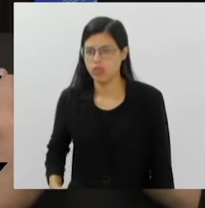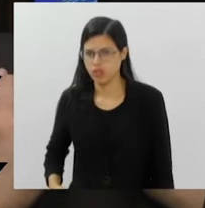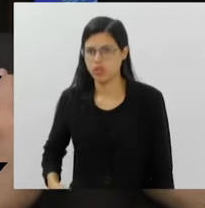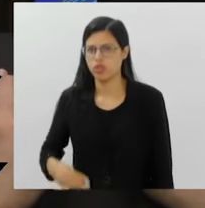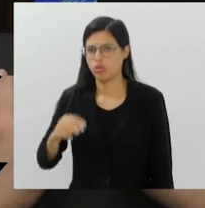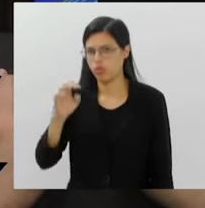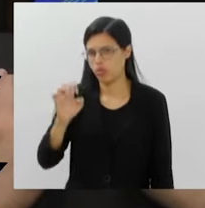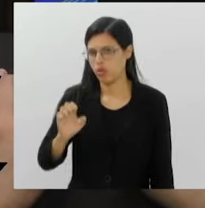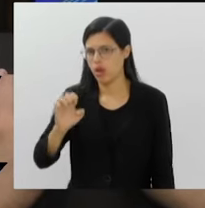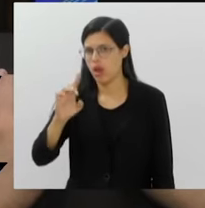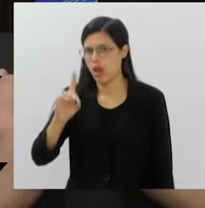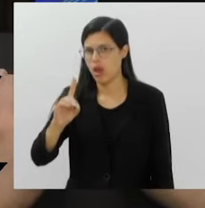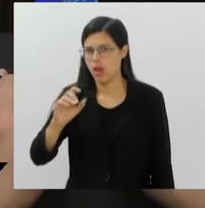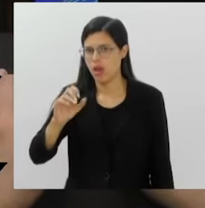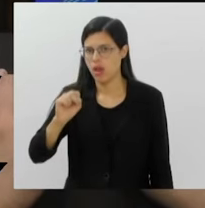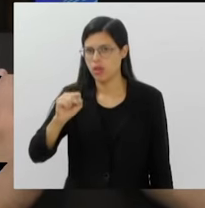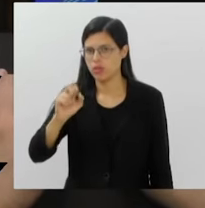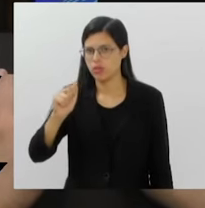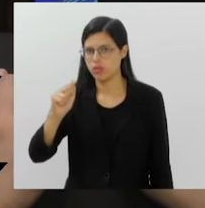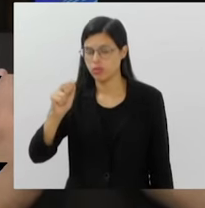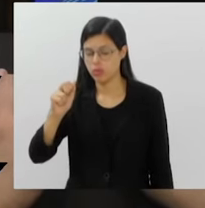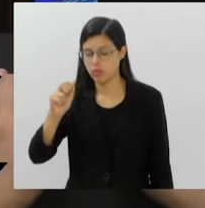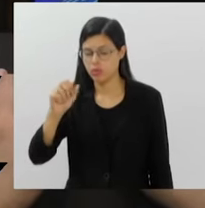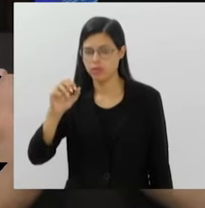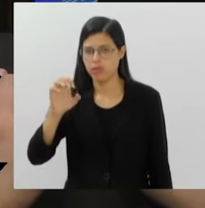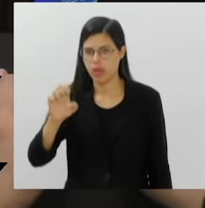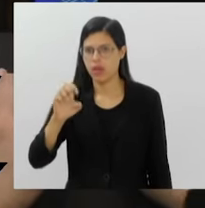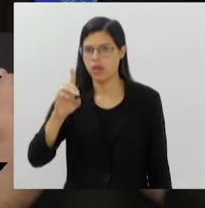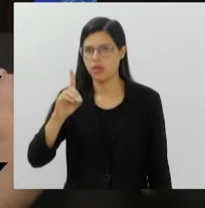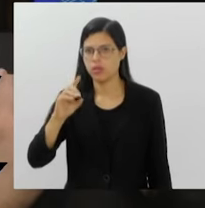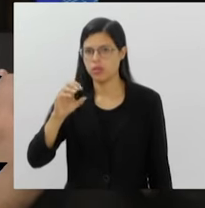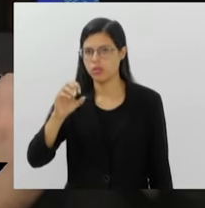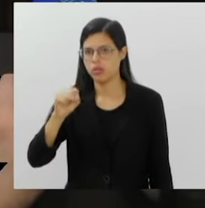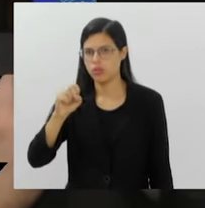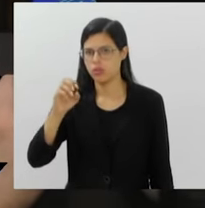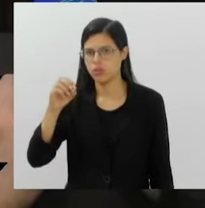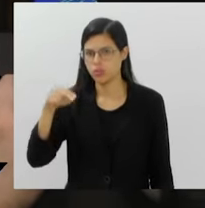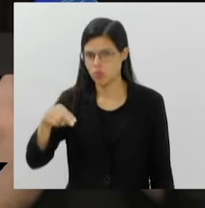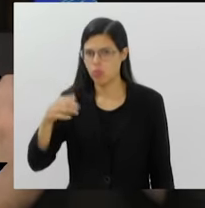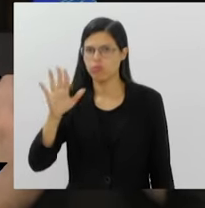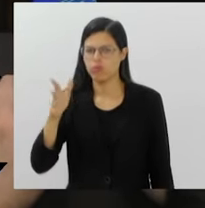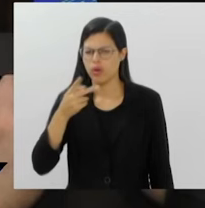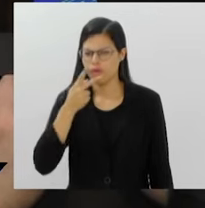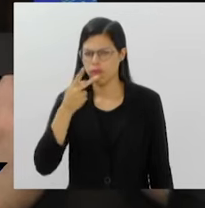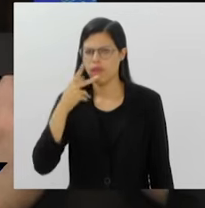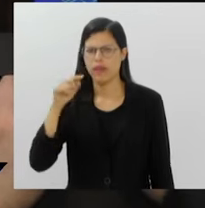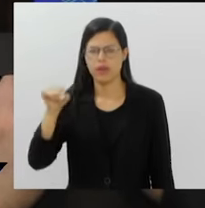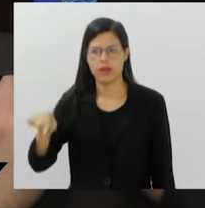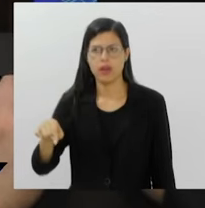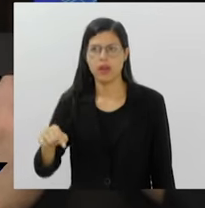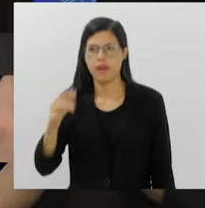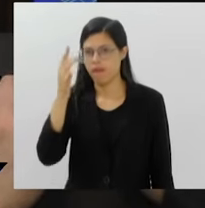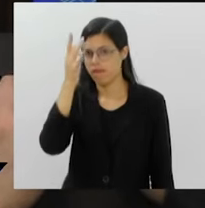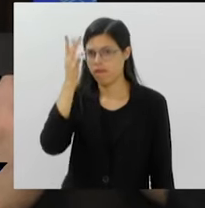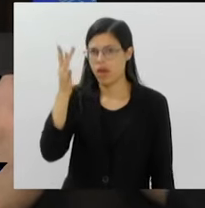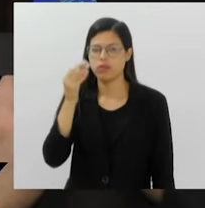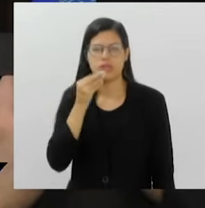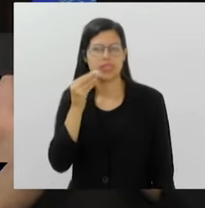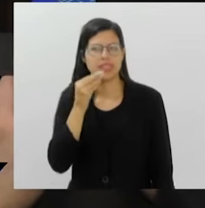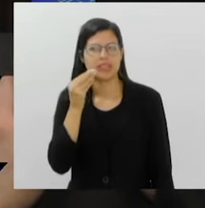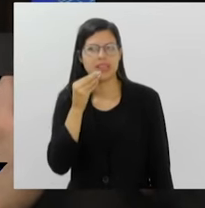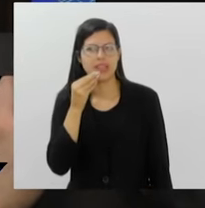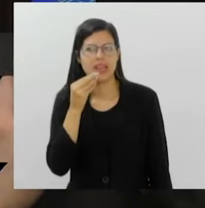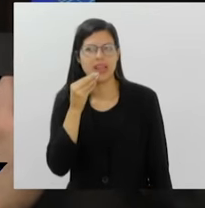isso fazendo coro com Vossa Excelência certa vez, e com todo respeito ao ministro, é muito fácil tentar observar o Rio